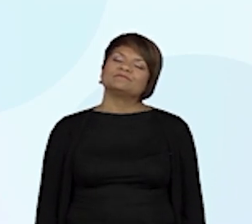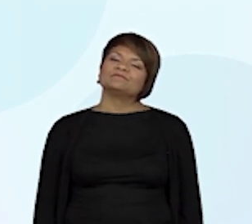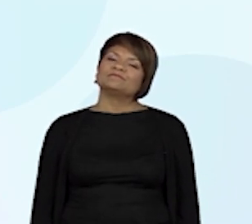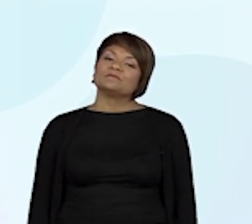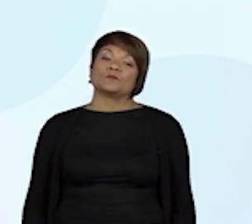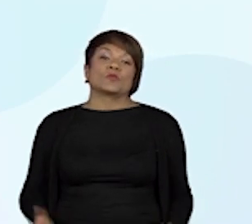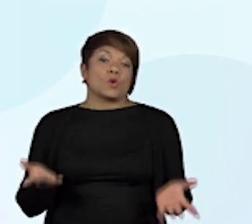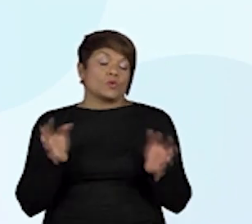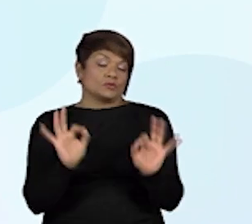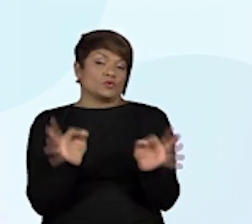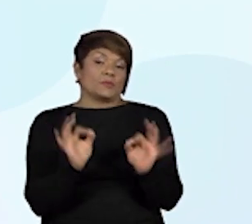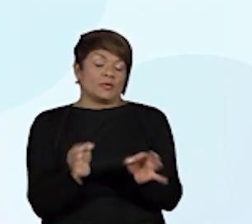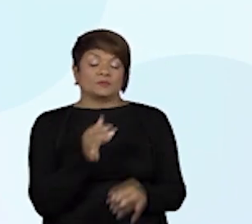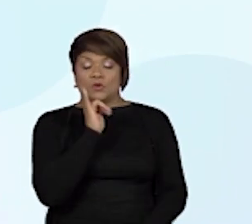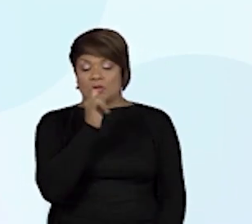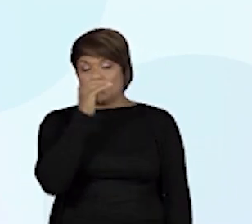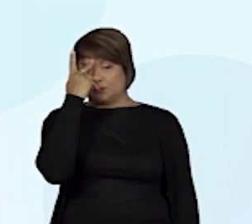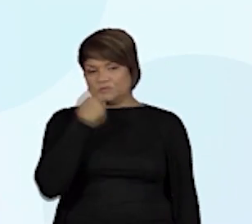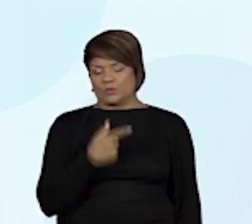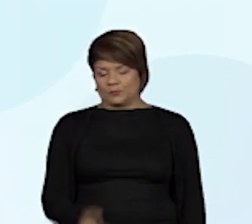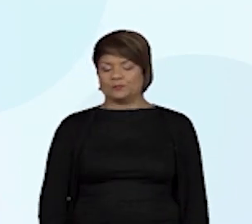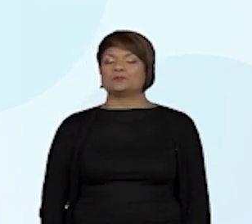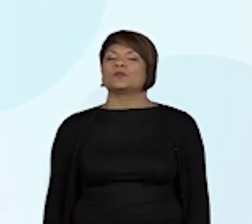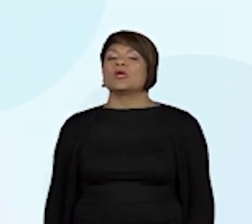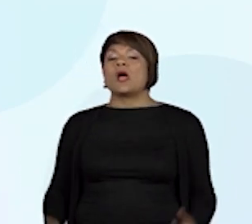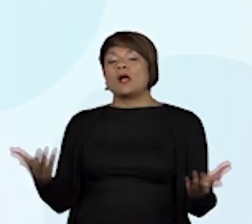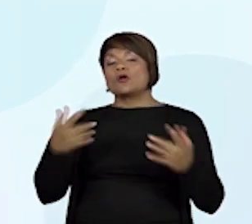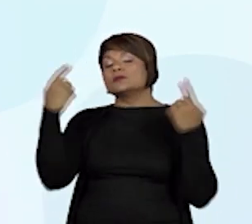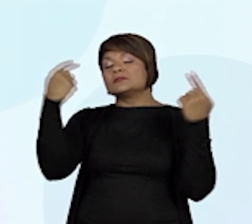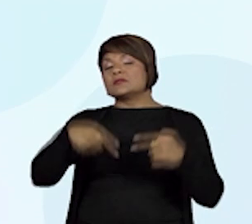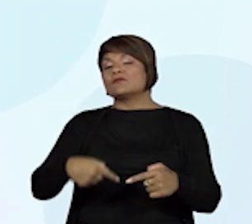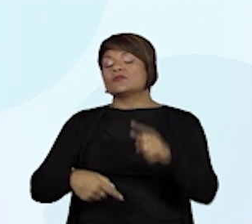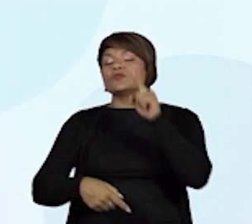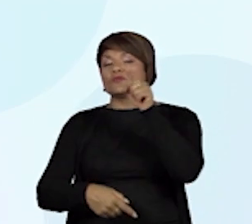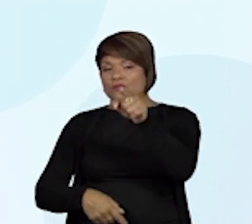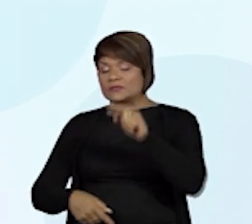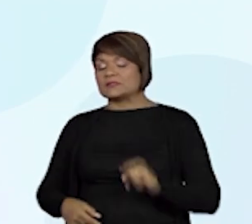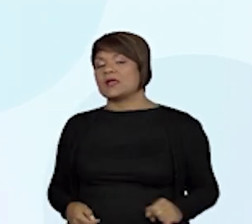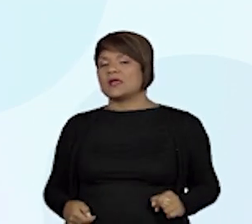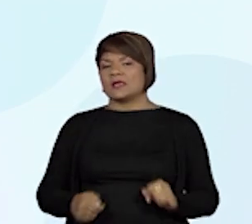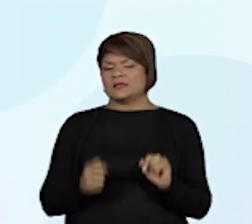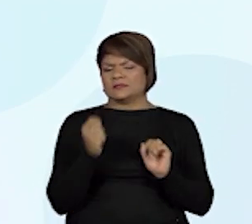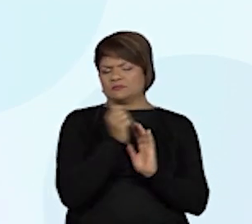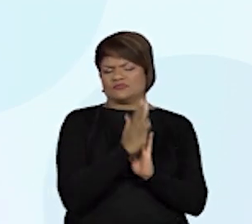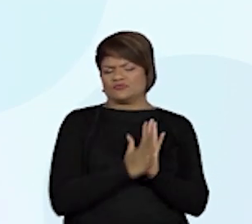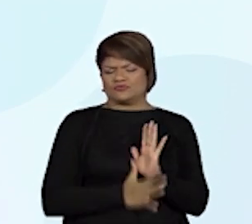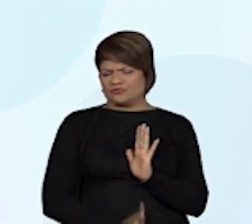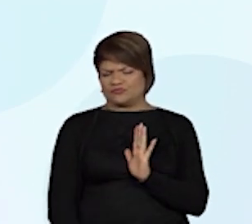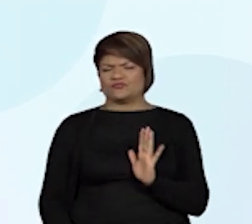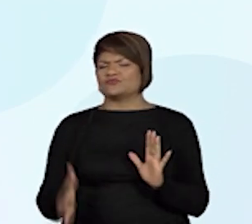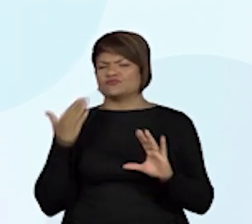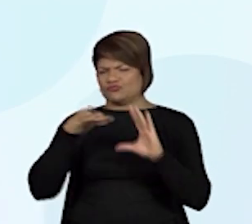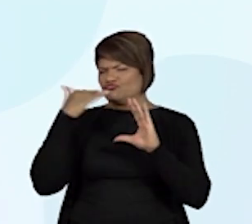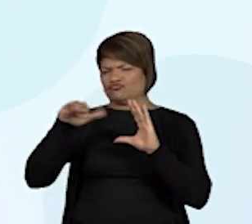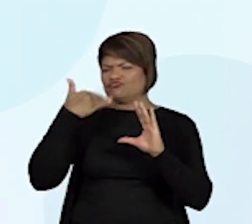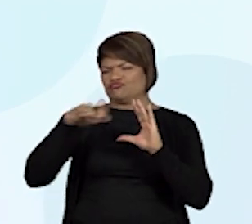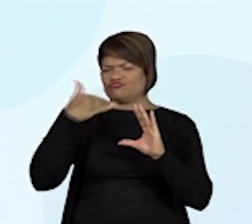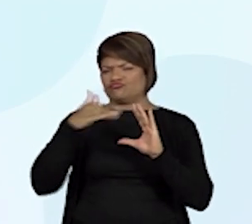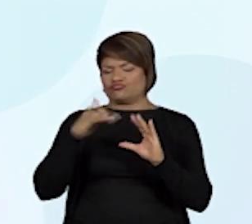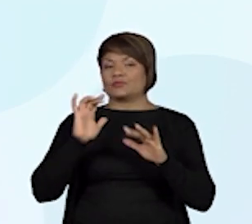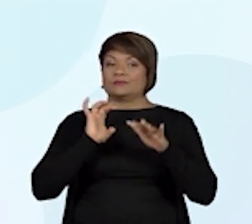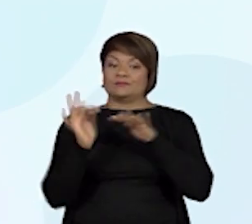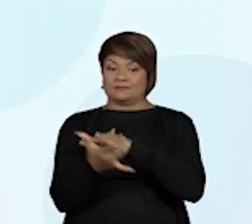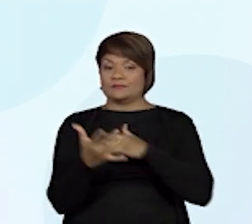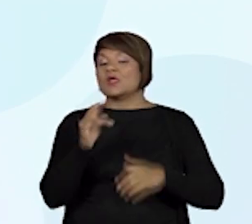mesmo, um relato pessoal. Agora eu vou deixar um desafio para eles encherem a timeline aí do professor Joelso de relatos